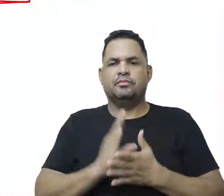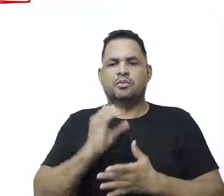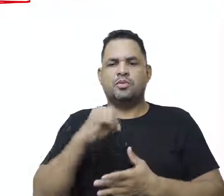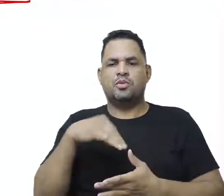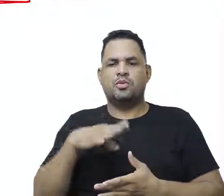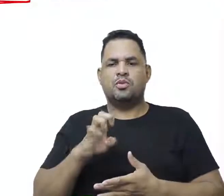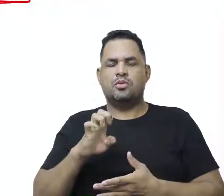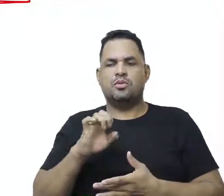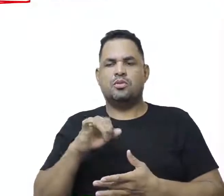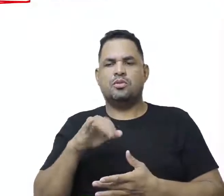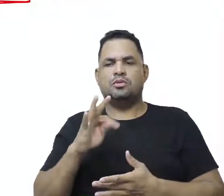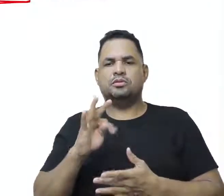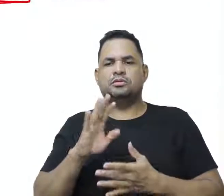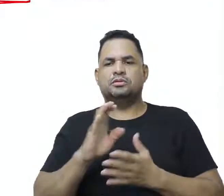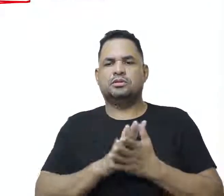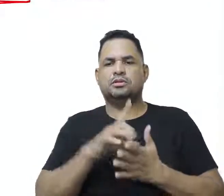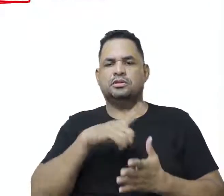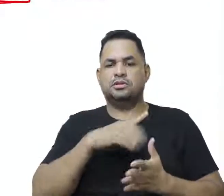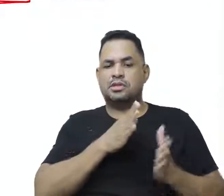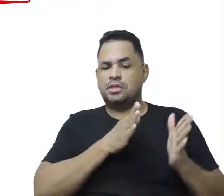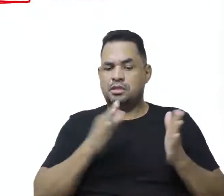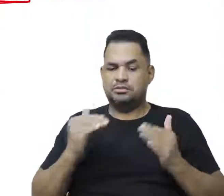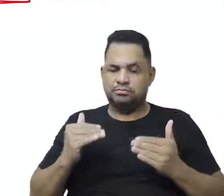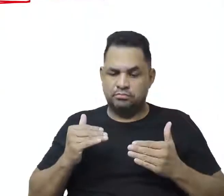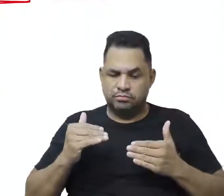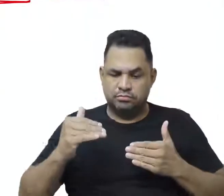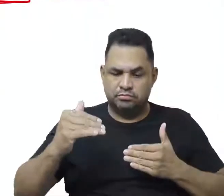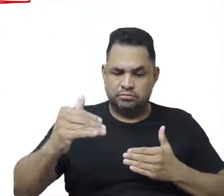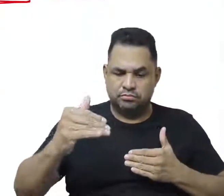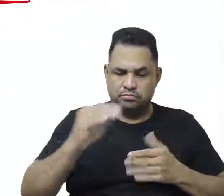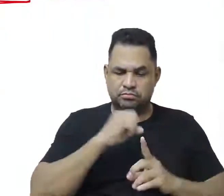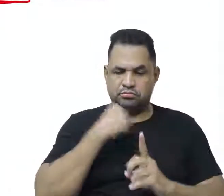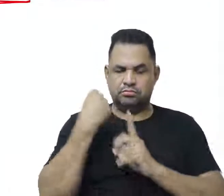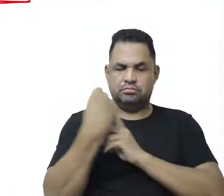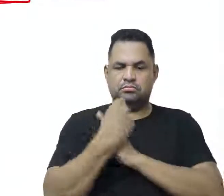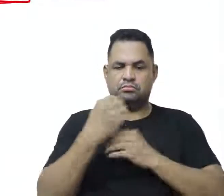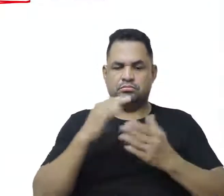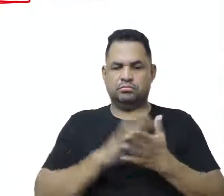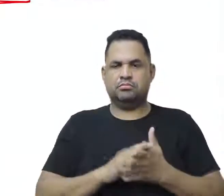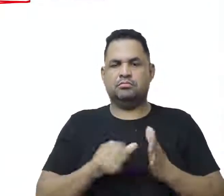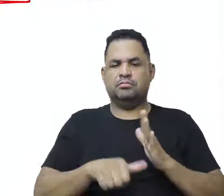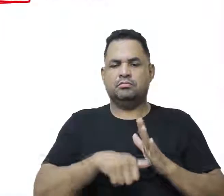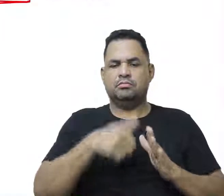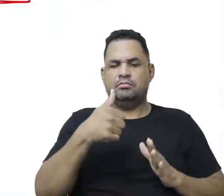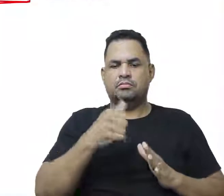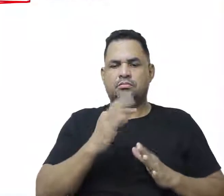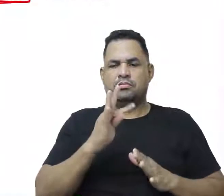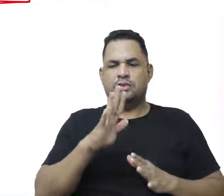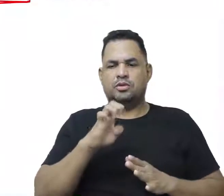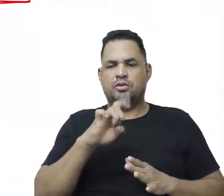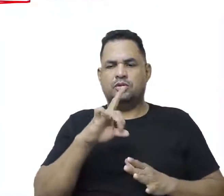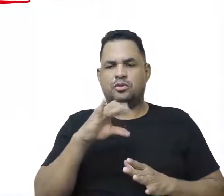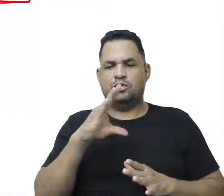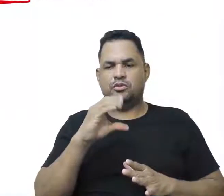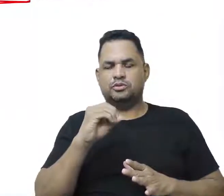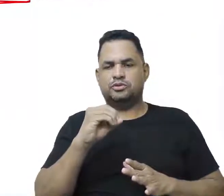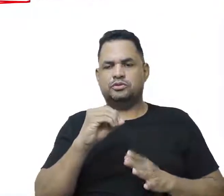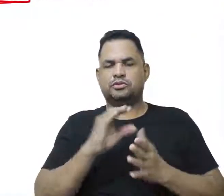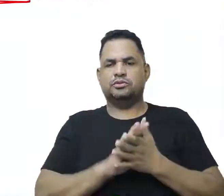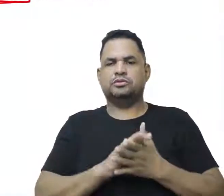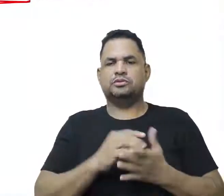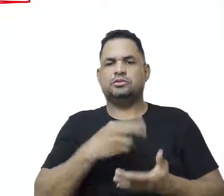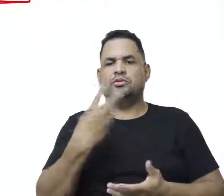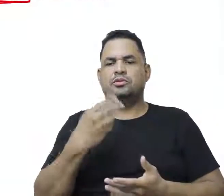Conte a sociedade percorreu três estágios lembre-se disso é muito importante o primeiro aqui é o lógico o